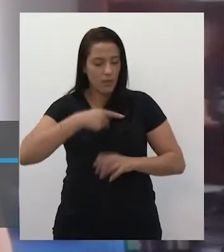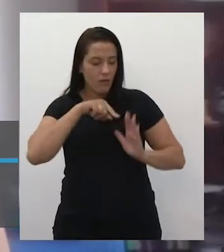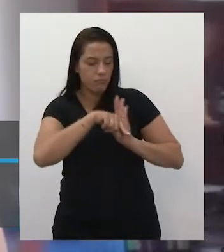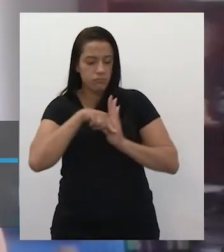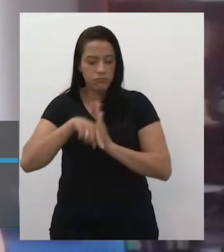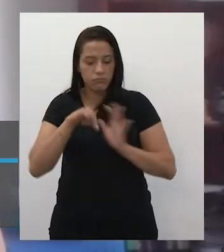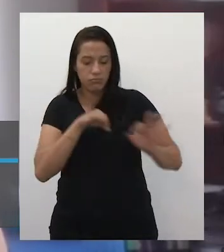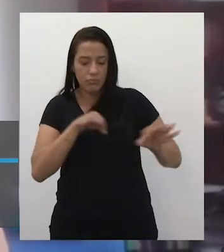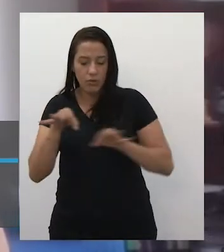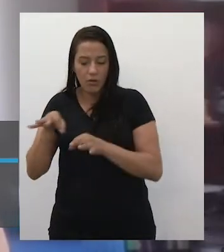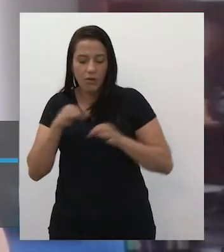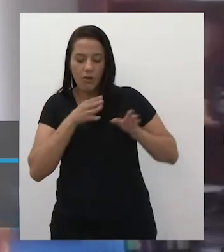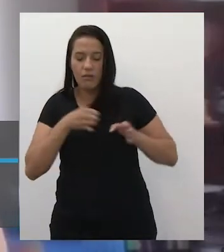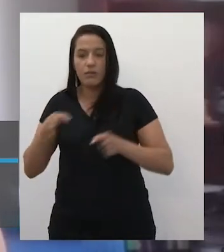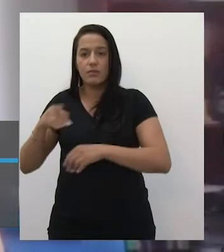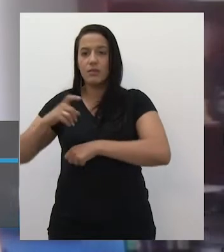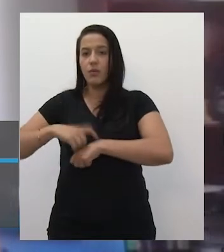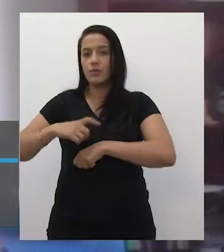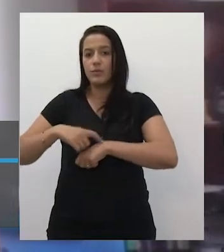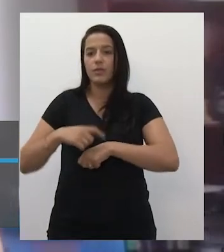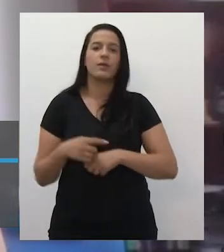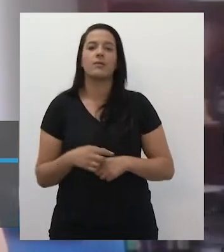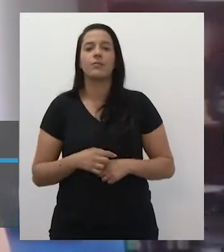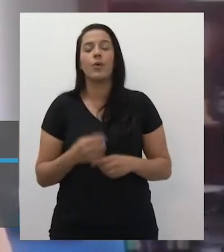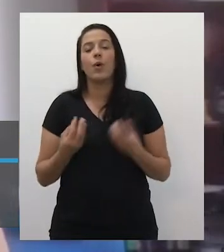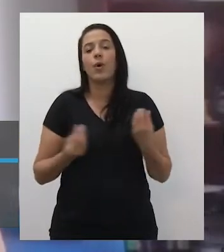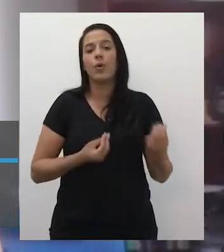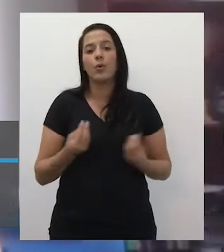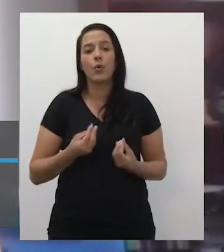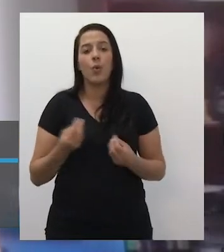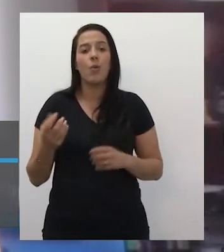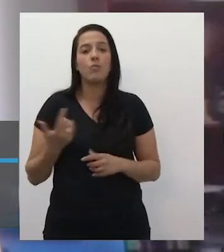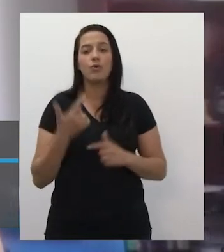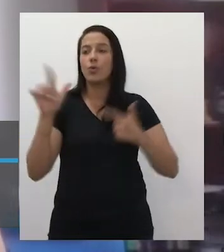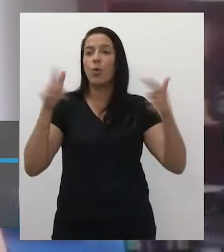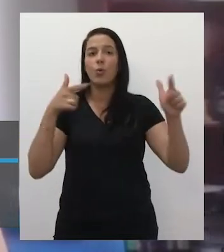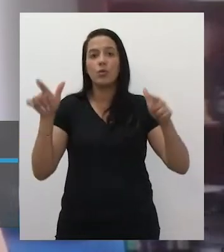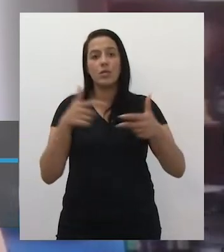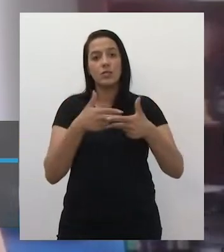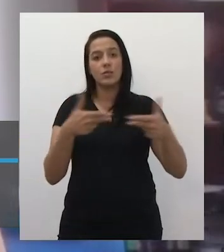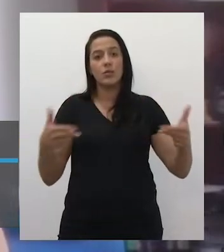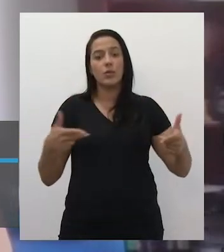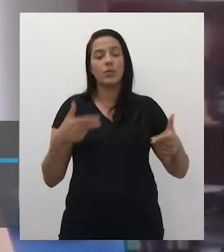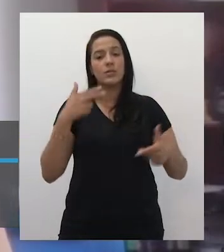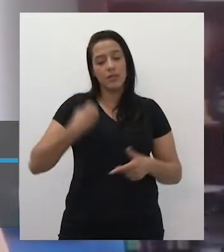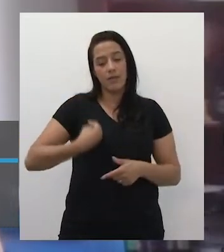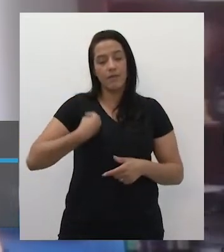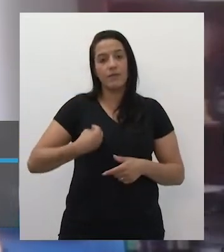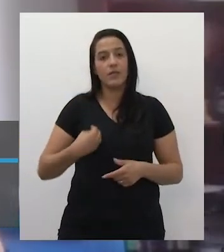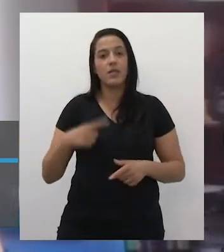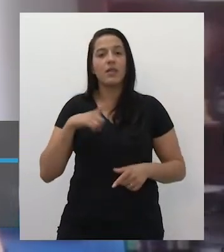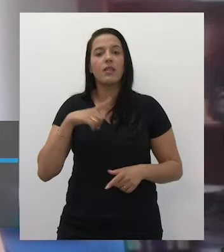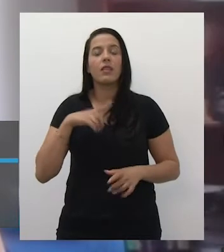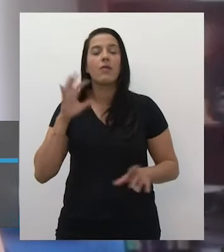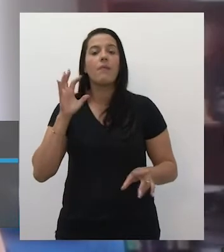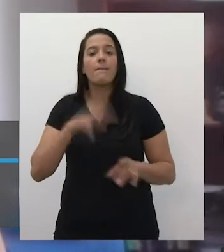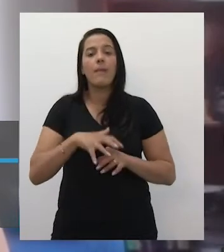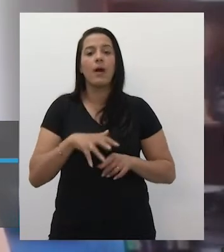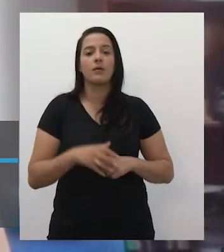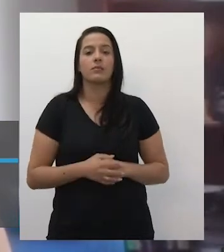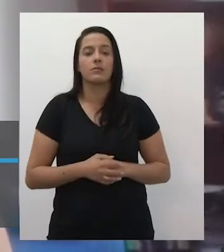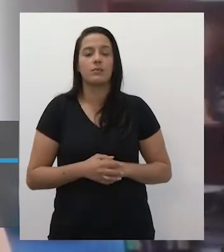mais fácil da gente entender, da gente, inclusive, propor atividades que são específicas para cada uma